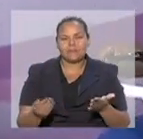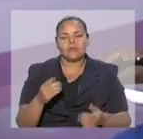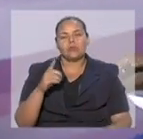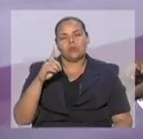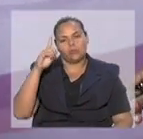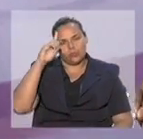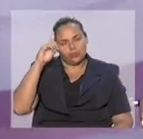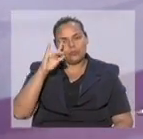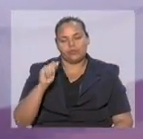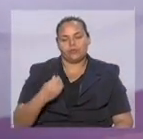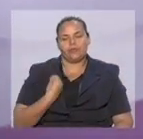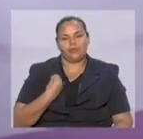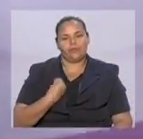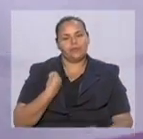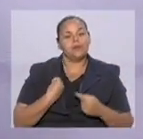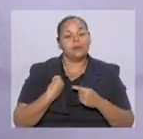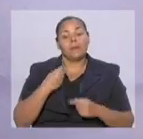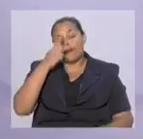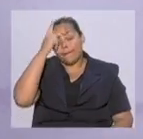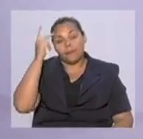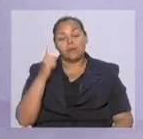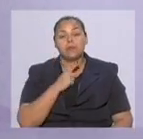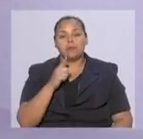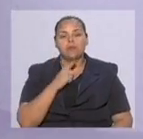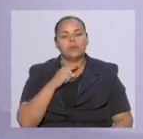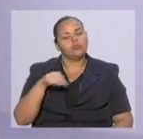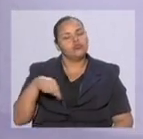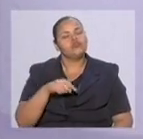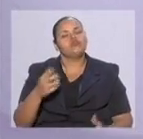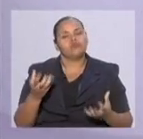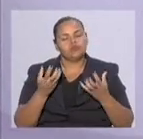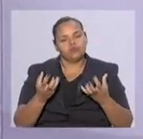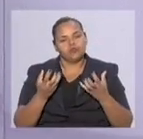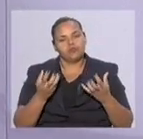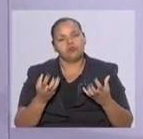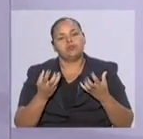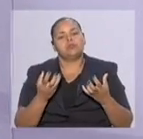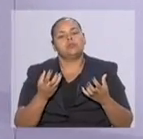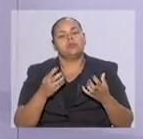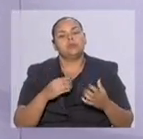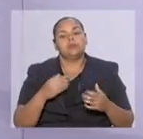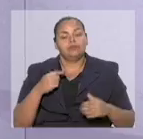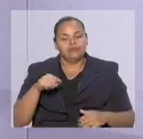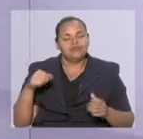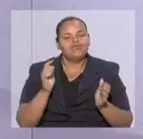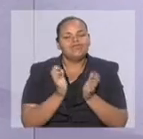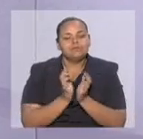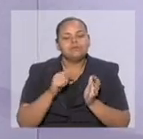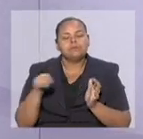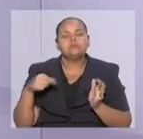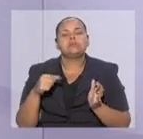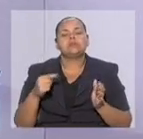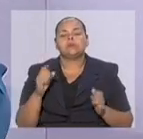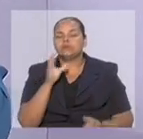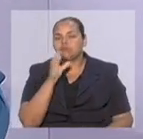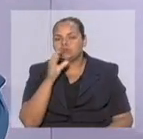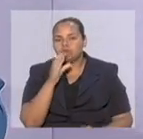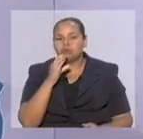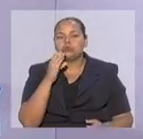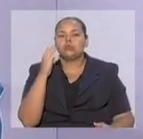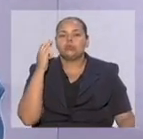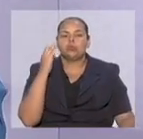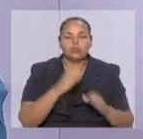é um dia menos de vida que essa pessoa tem. Então, o que nós queremos aqui com a frente é agilizar